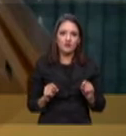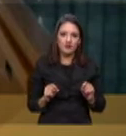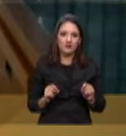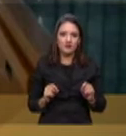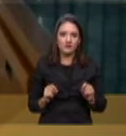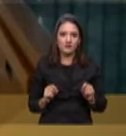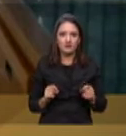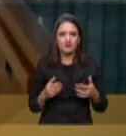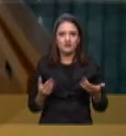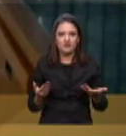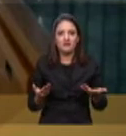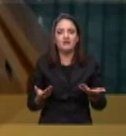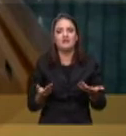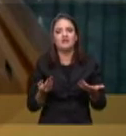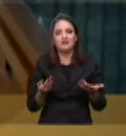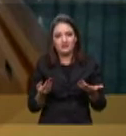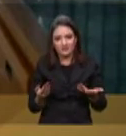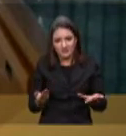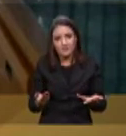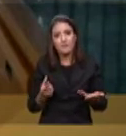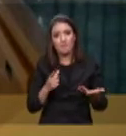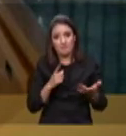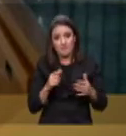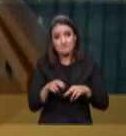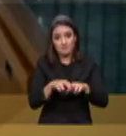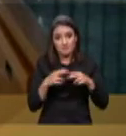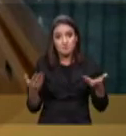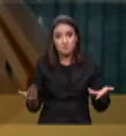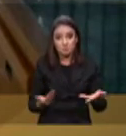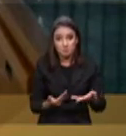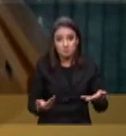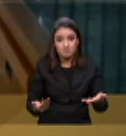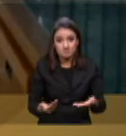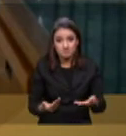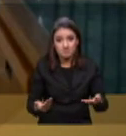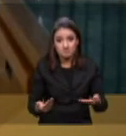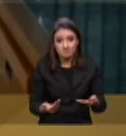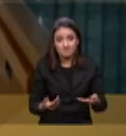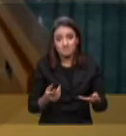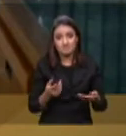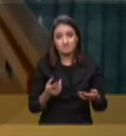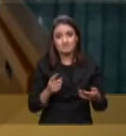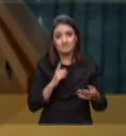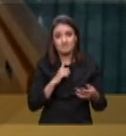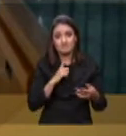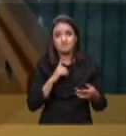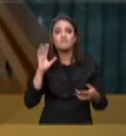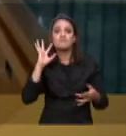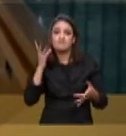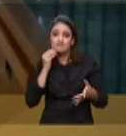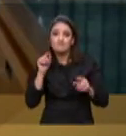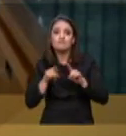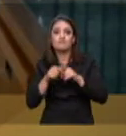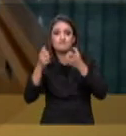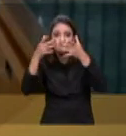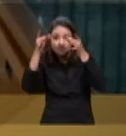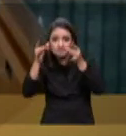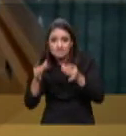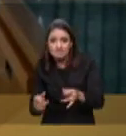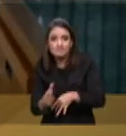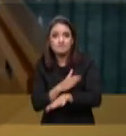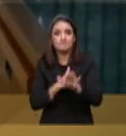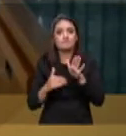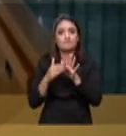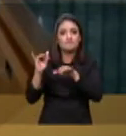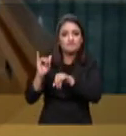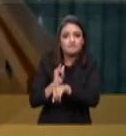e demonstração disso foi o que hoje nós vimos, mais uma vez, o ministro Dias Toffoli acentuar todos os mecanismos